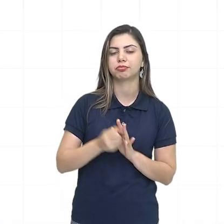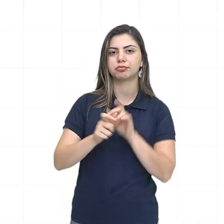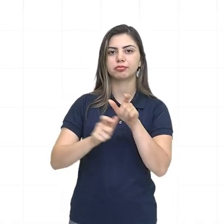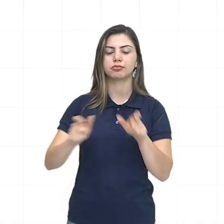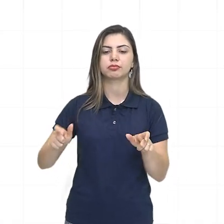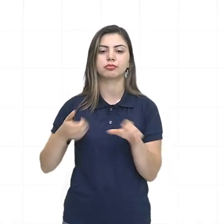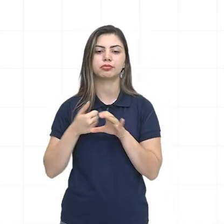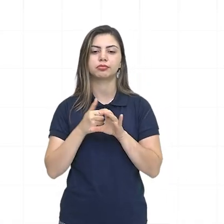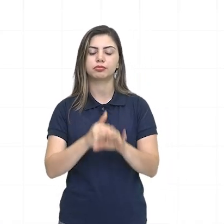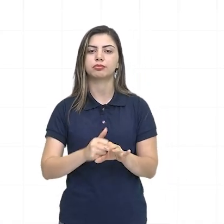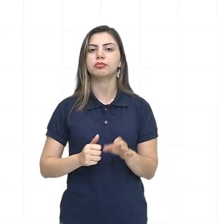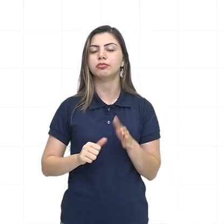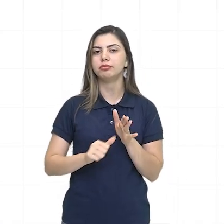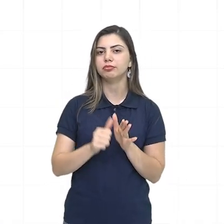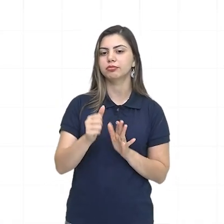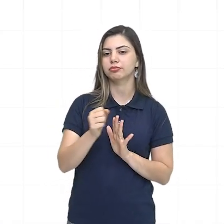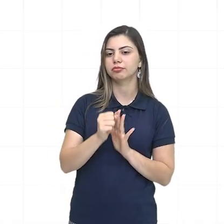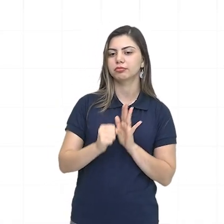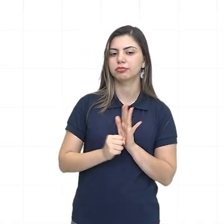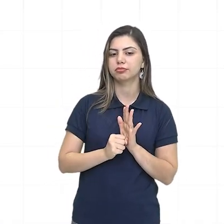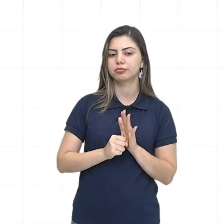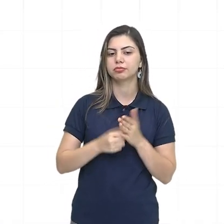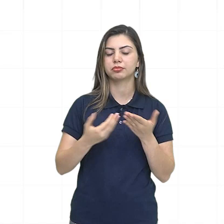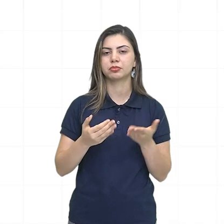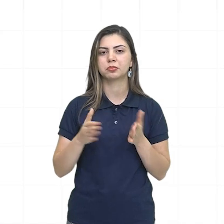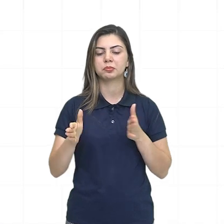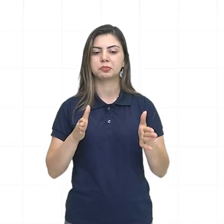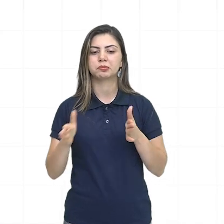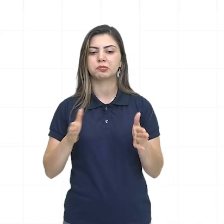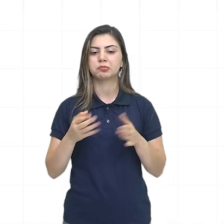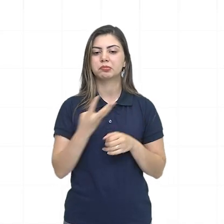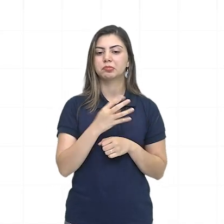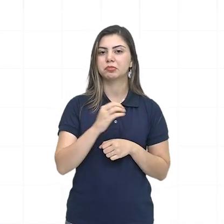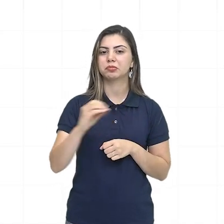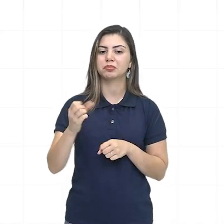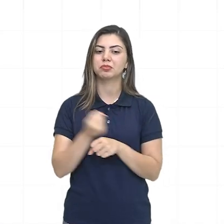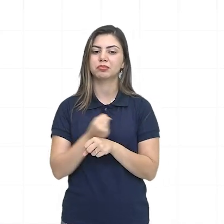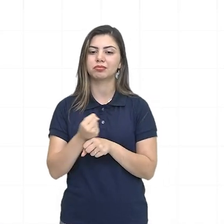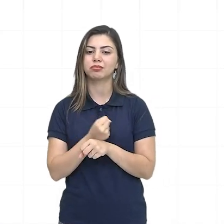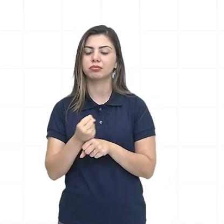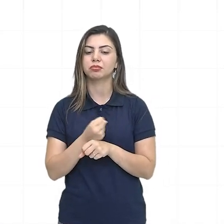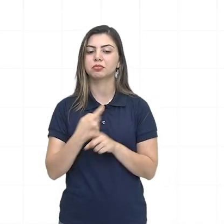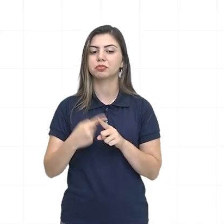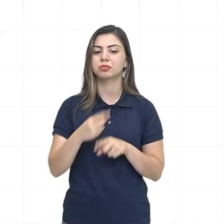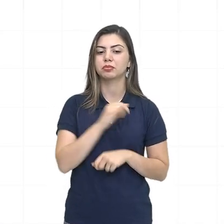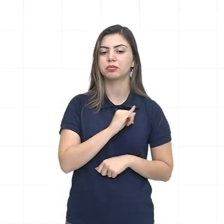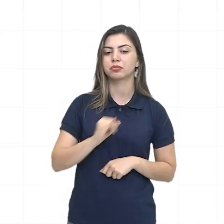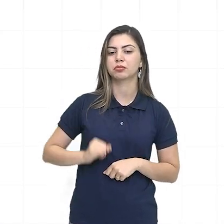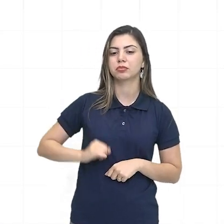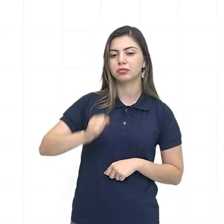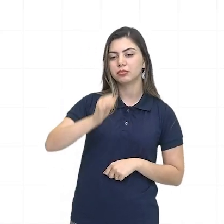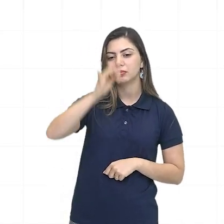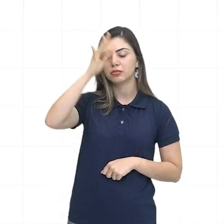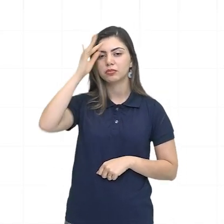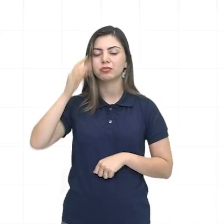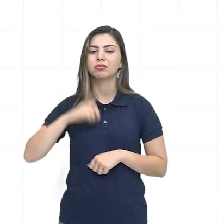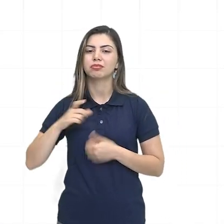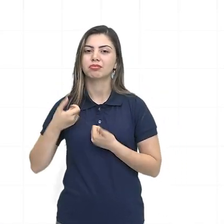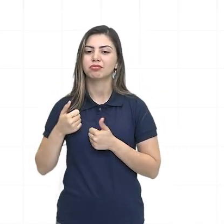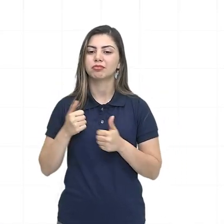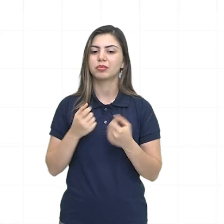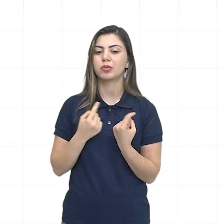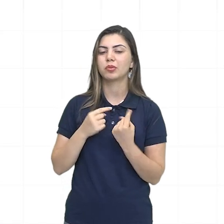os cristãos dos primeiros séculos, durante os quase 400 anos de perseguição do Império Romano